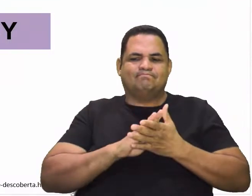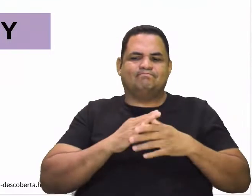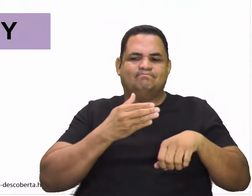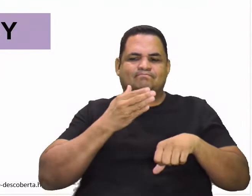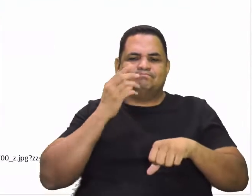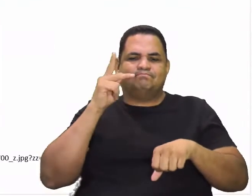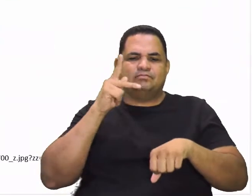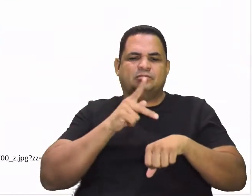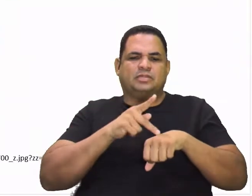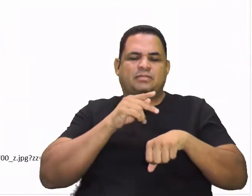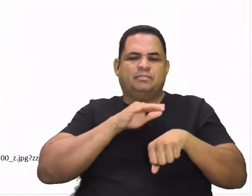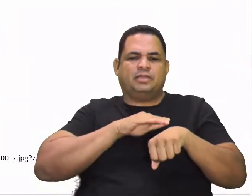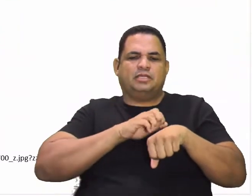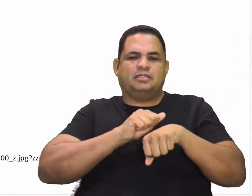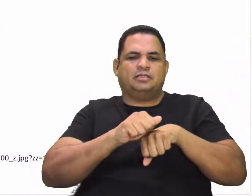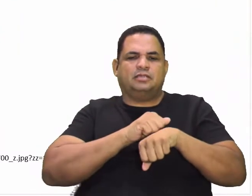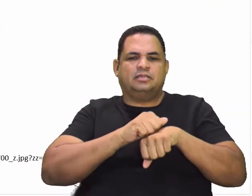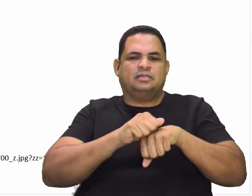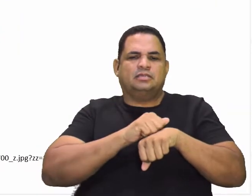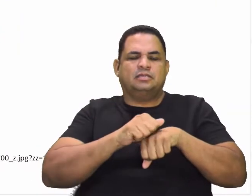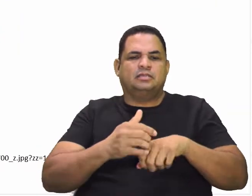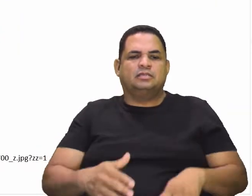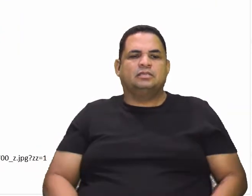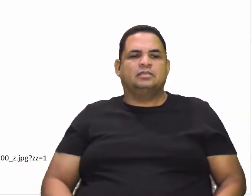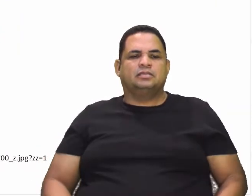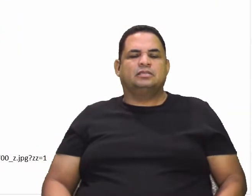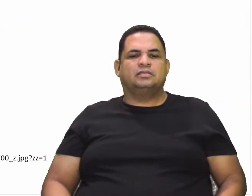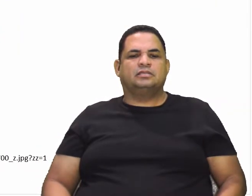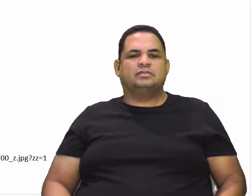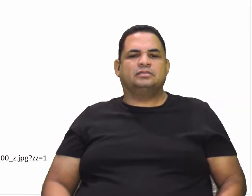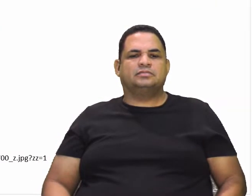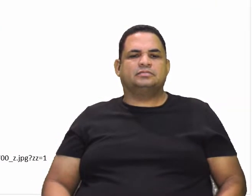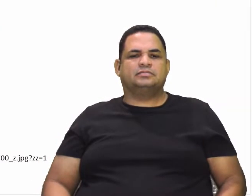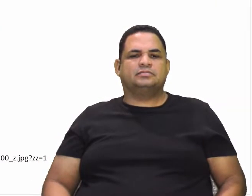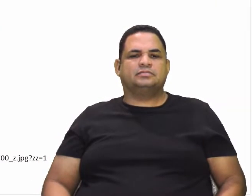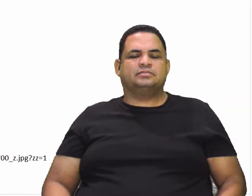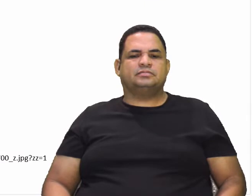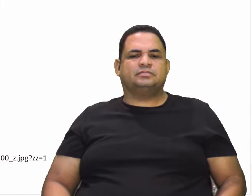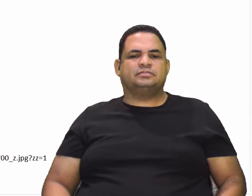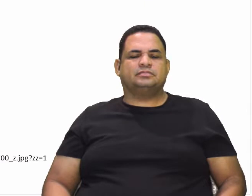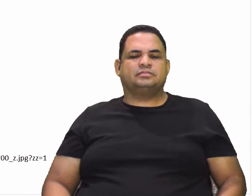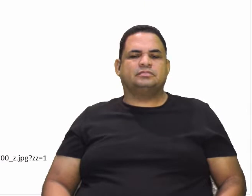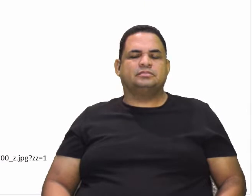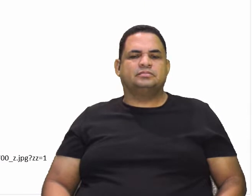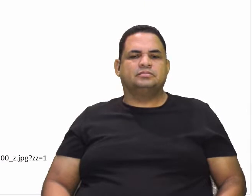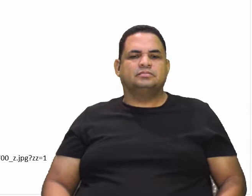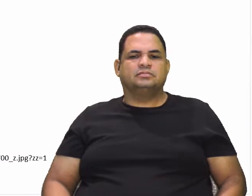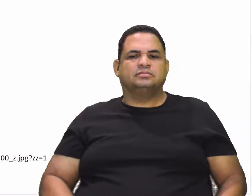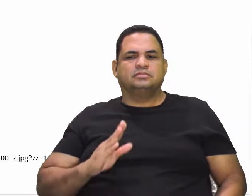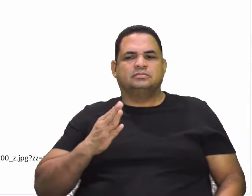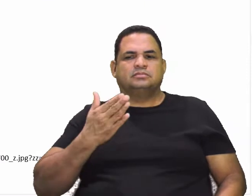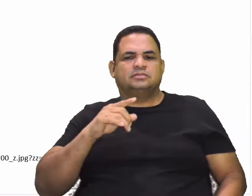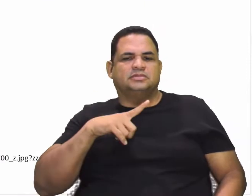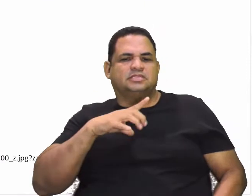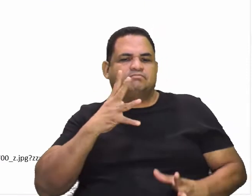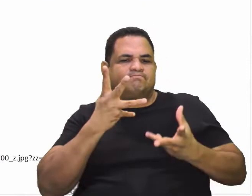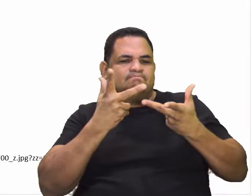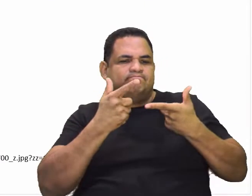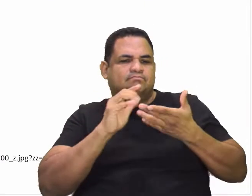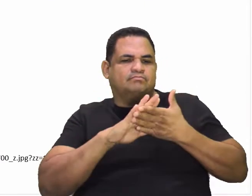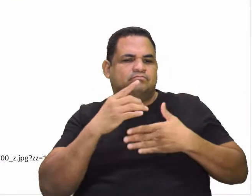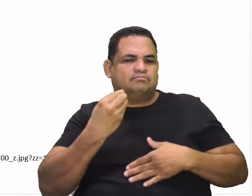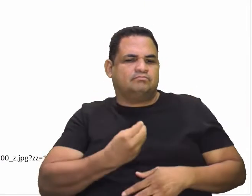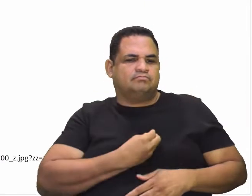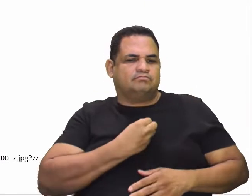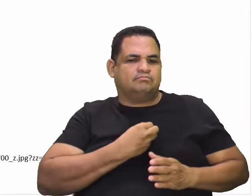anos, Australopithecus. Aqui 2,4 milhões de anos atrás, Homo habilis. Ele já tinha habilidade, ele já pegava,